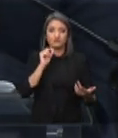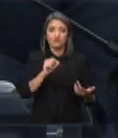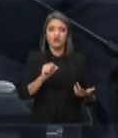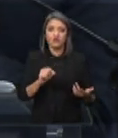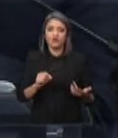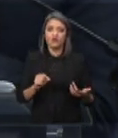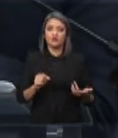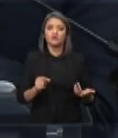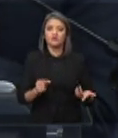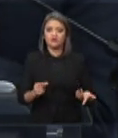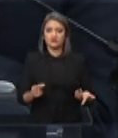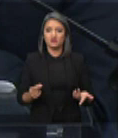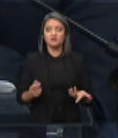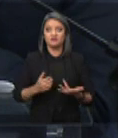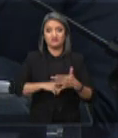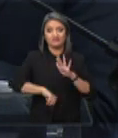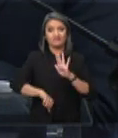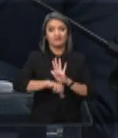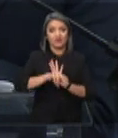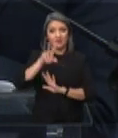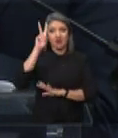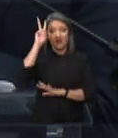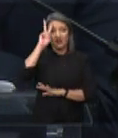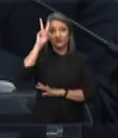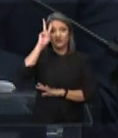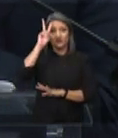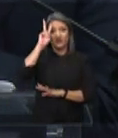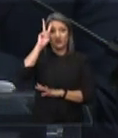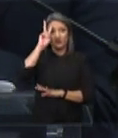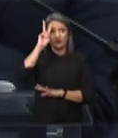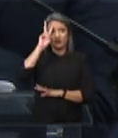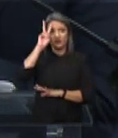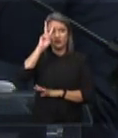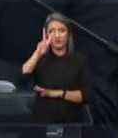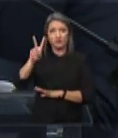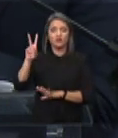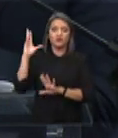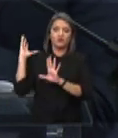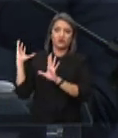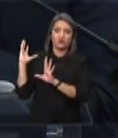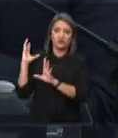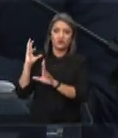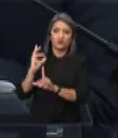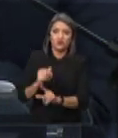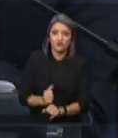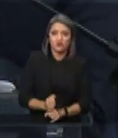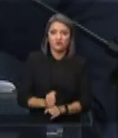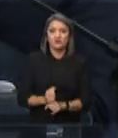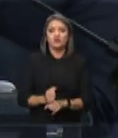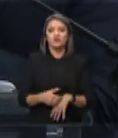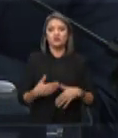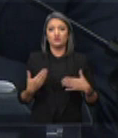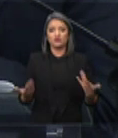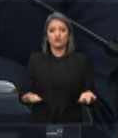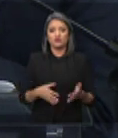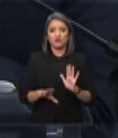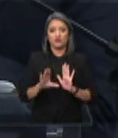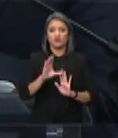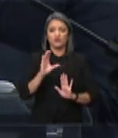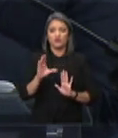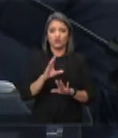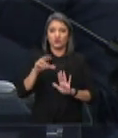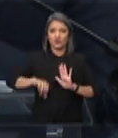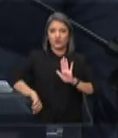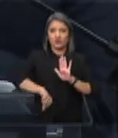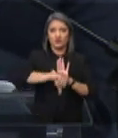código criminal de 1830 criminalizava a situação de rua andar mendigando Código Penal de 1890 também